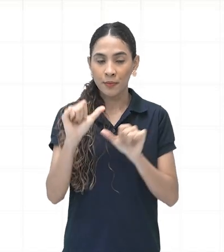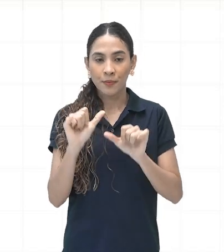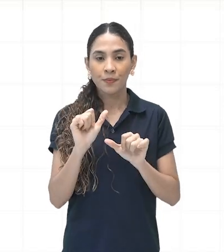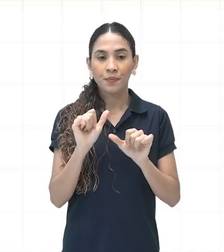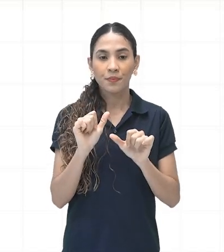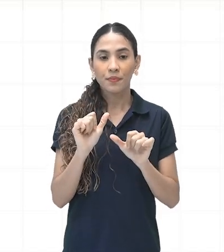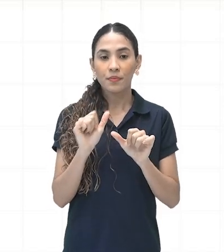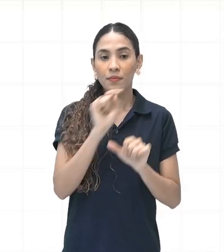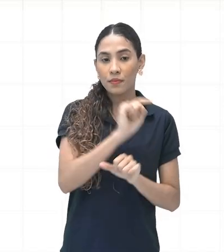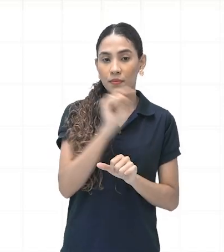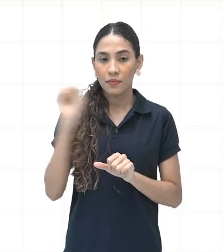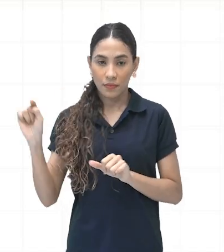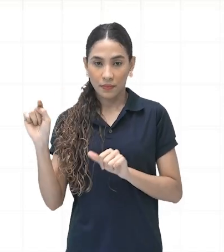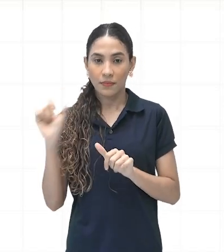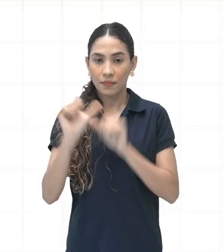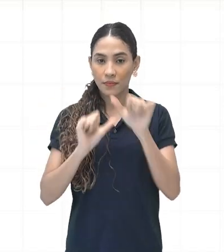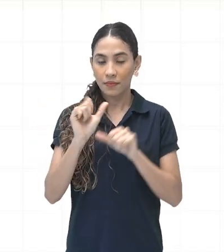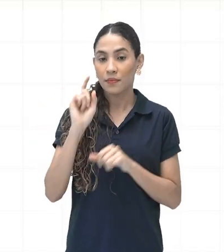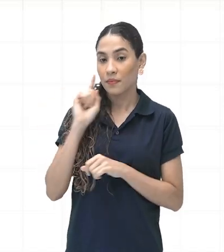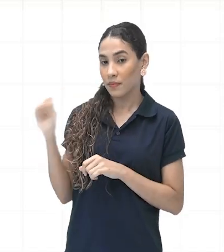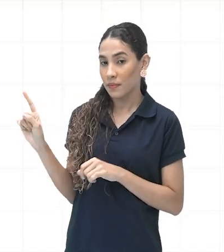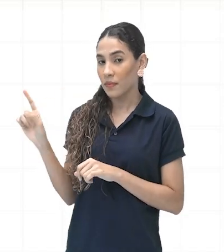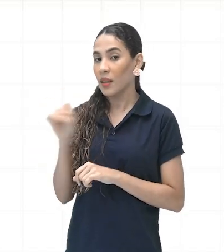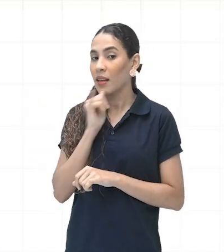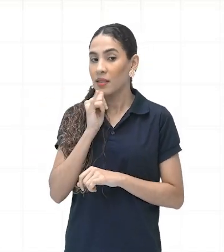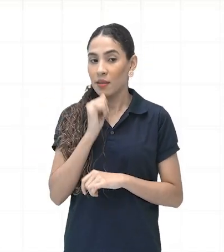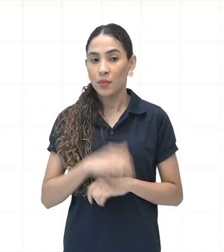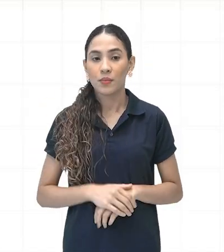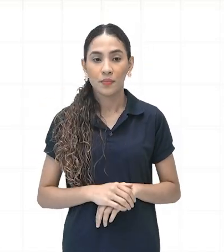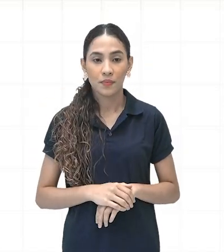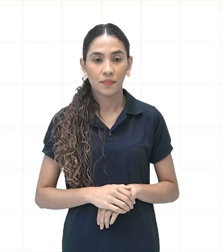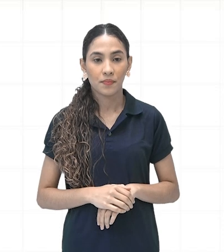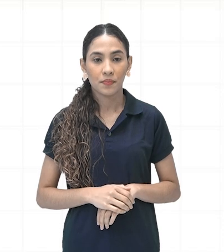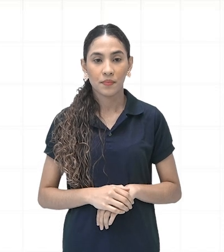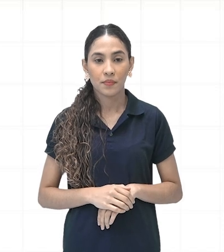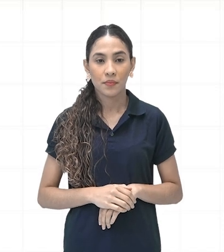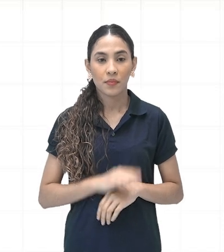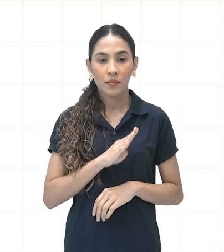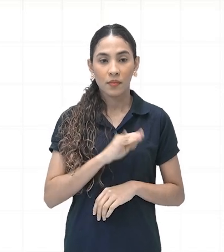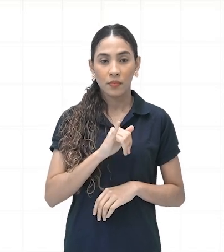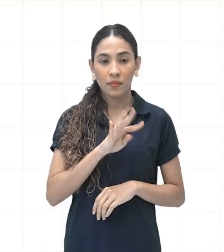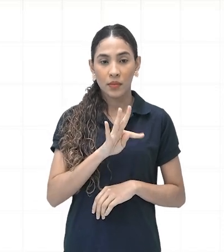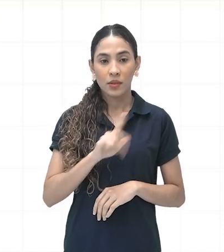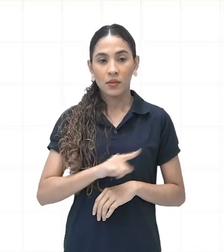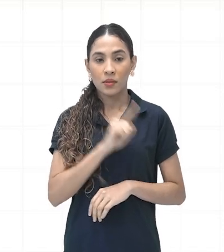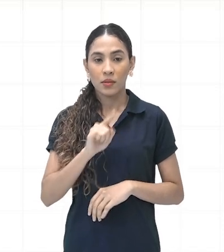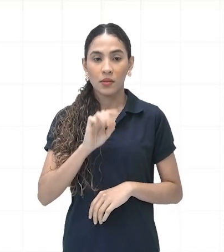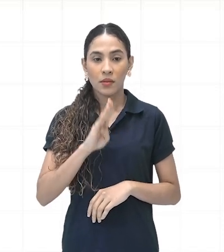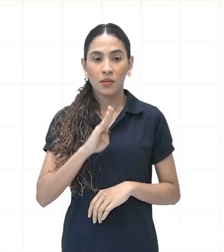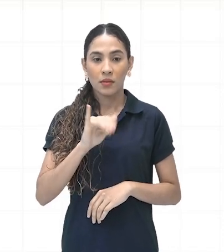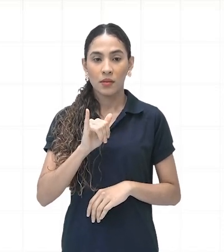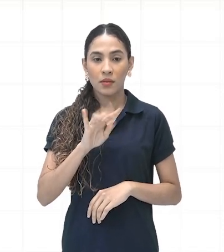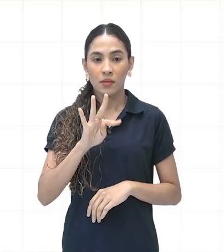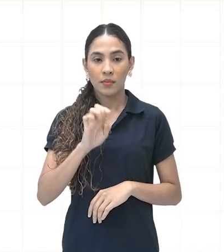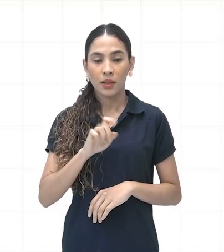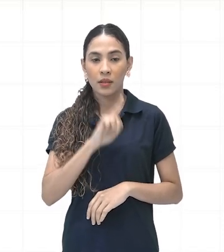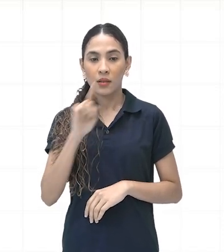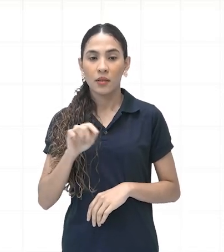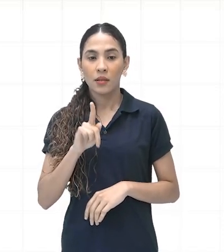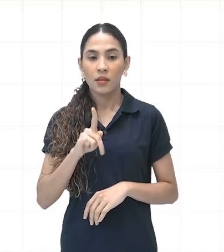unidade para outra unidade. Então, a gente tem aqui bit, byte,